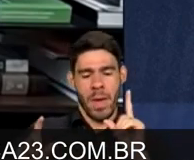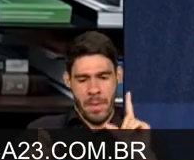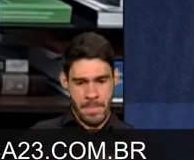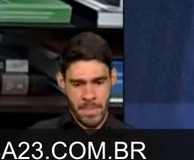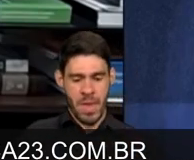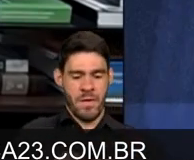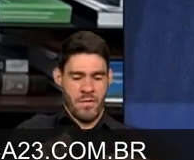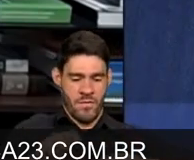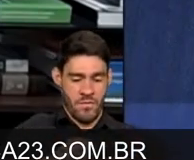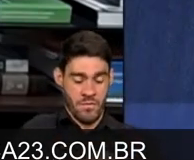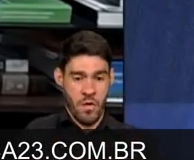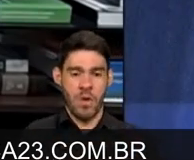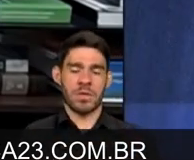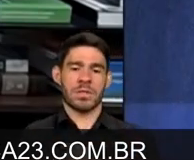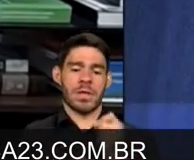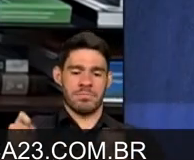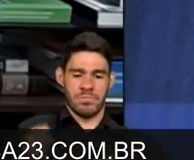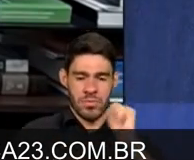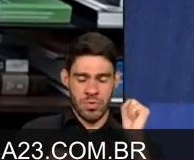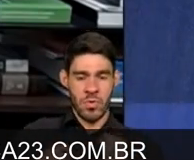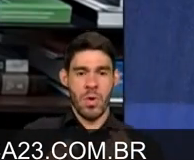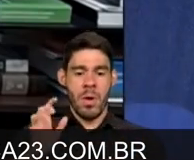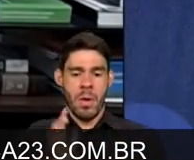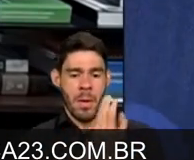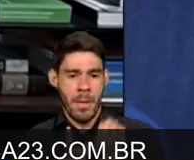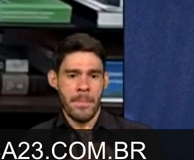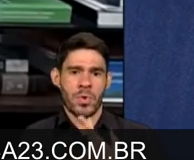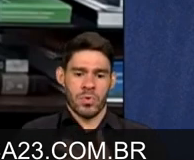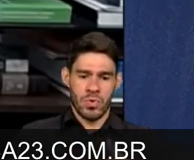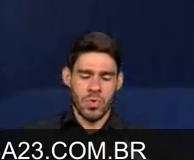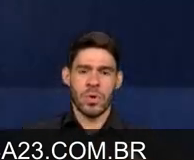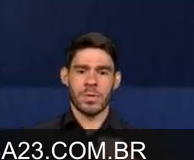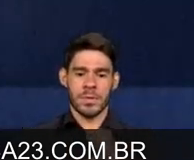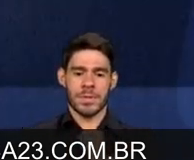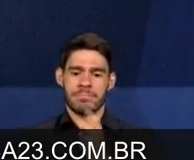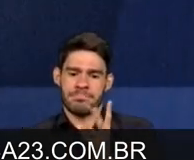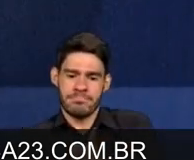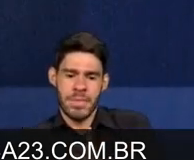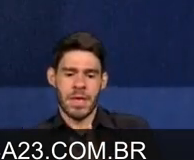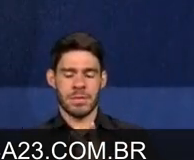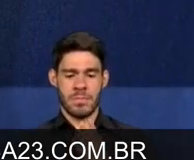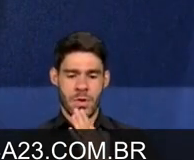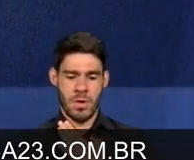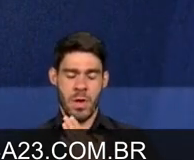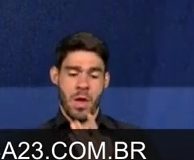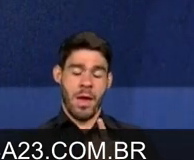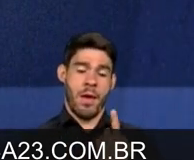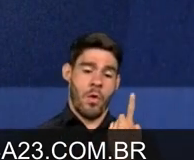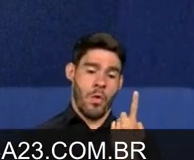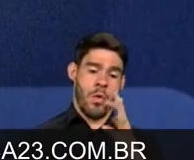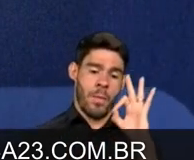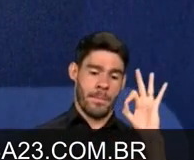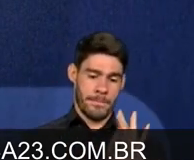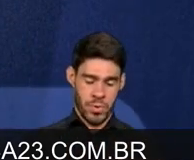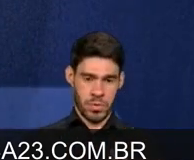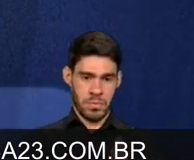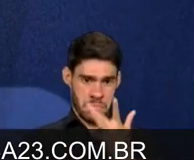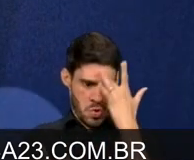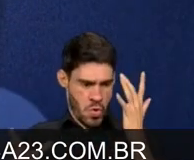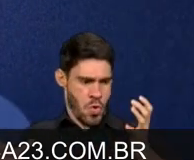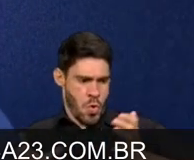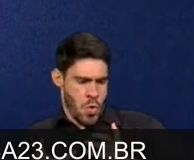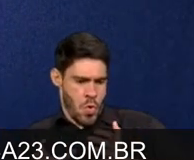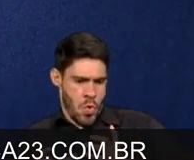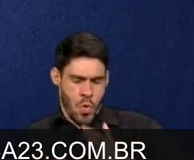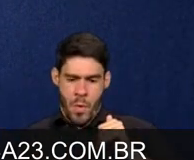forçar as indústrias a produzir bens que sejam mais duráveis. A parcela de 1% dos mais ricos do